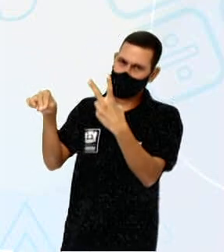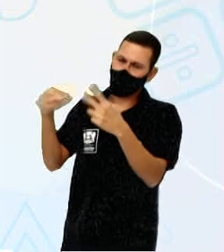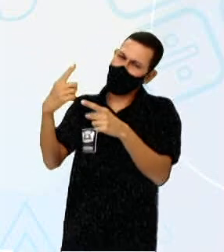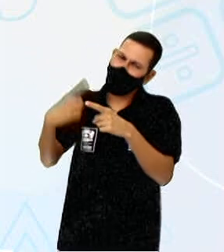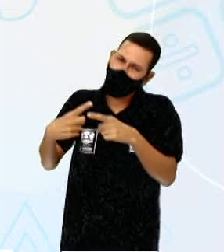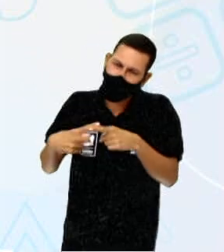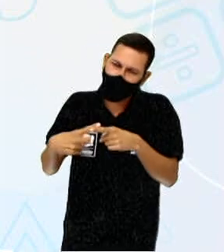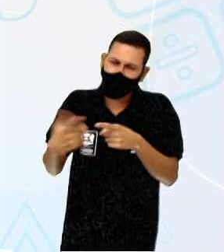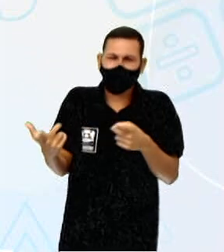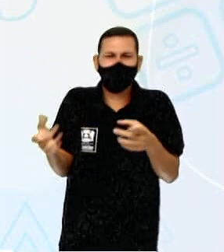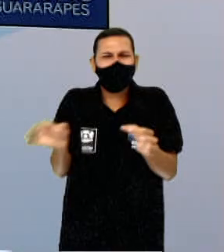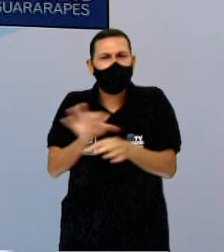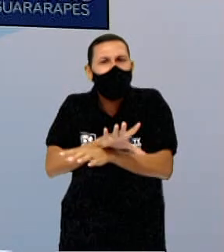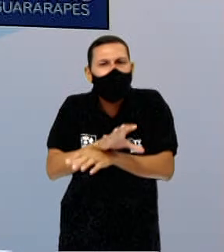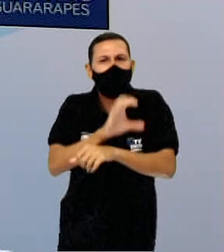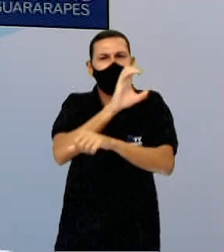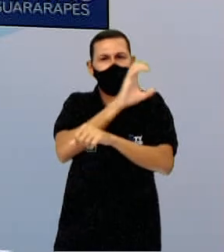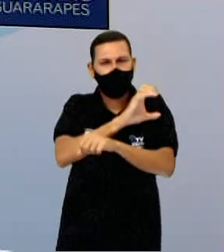Digam aí.